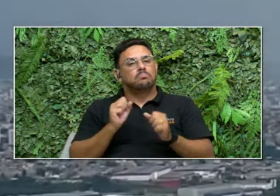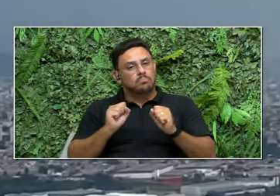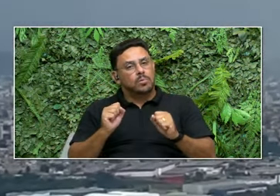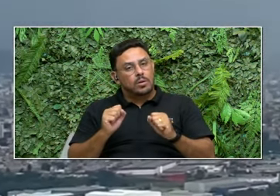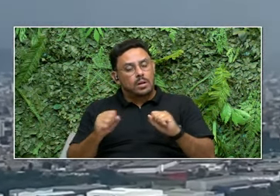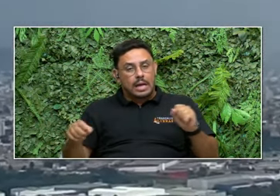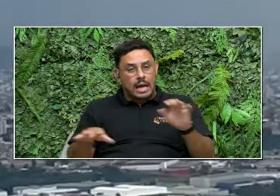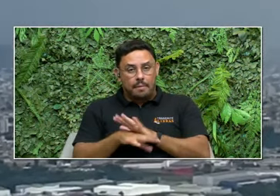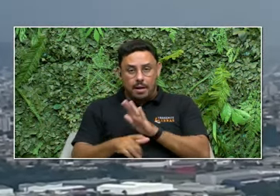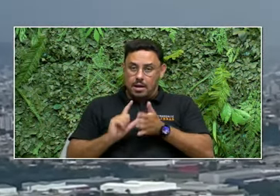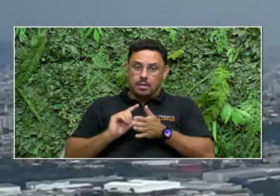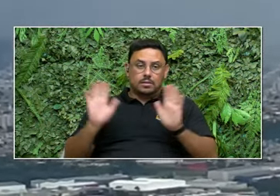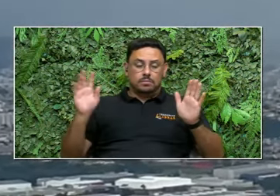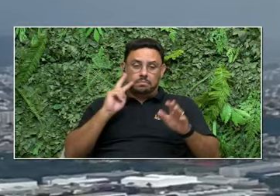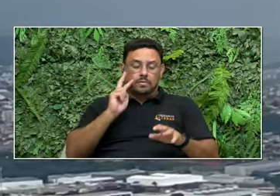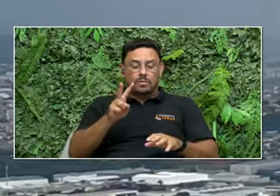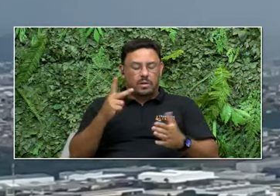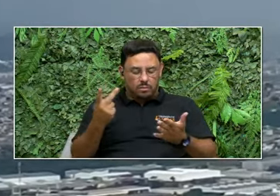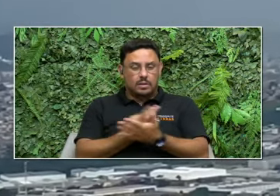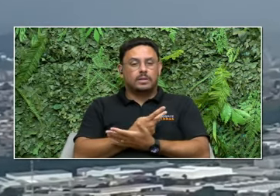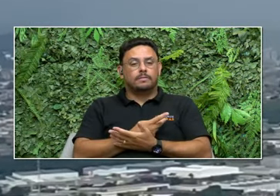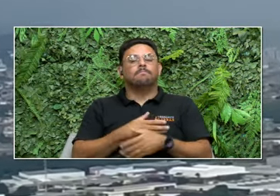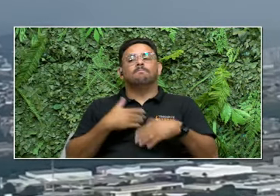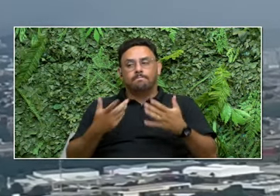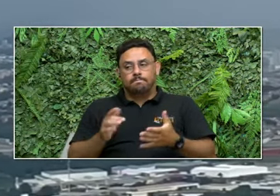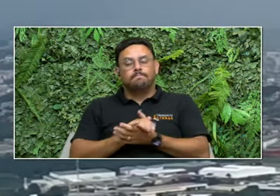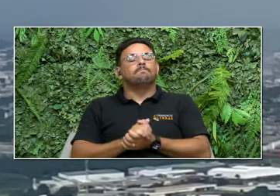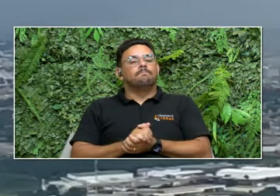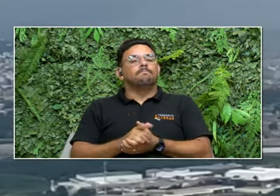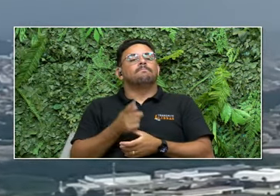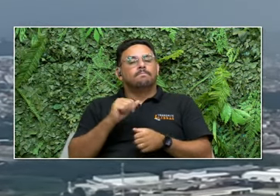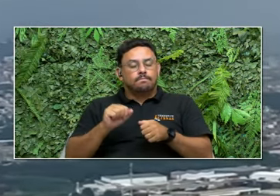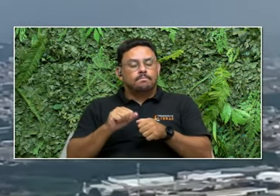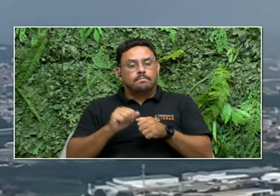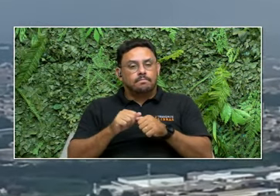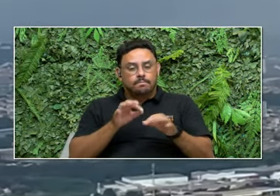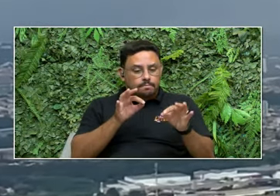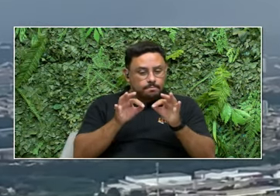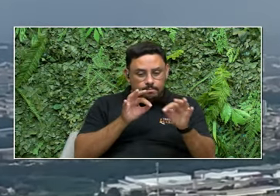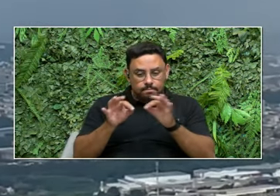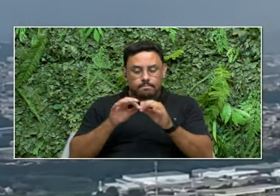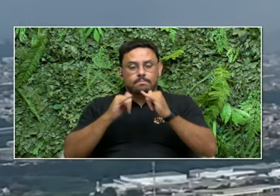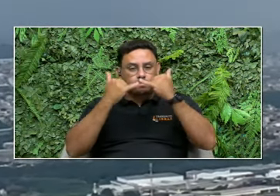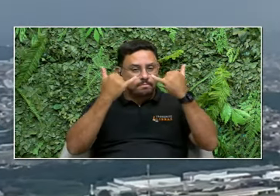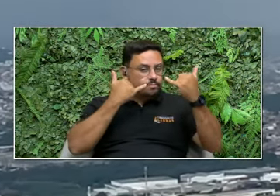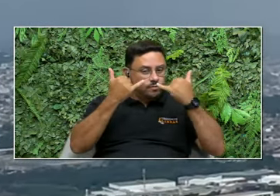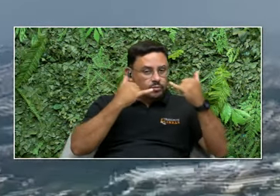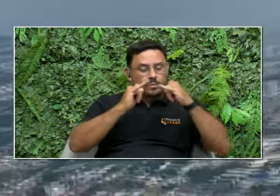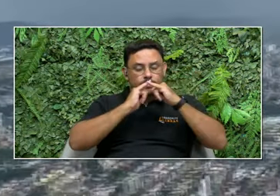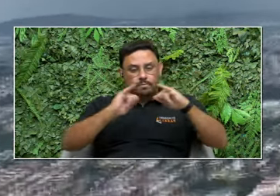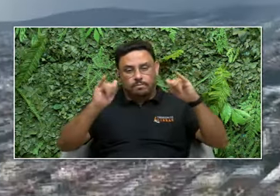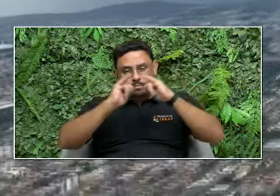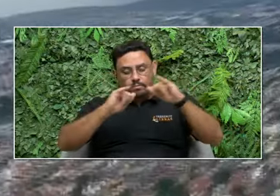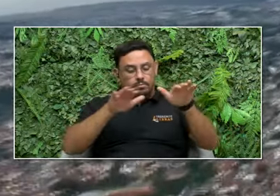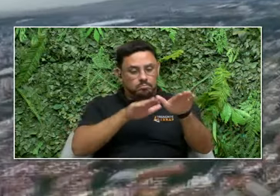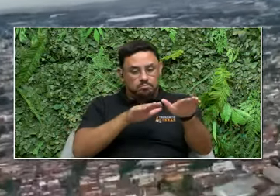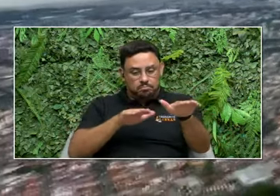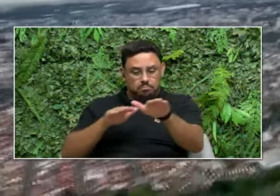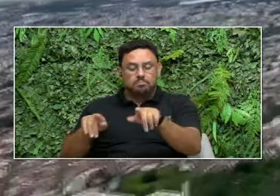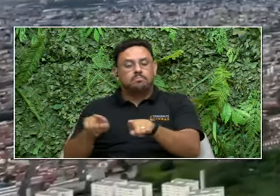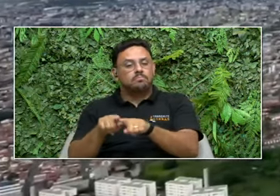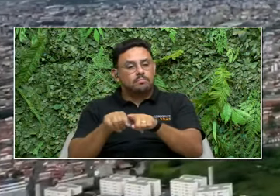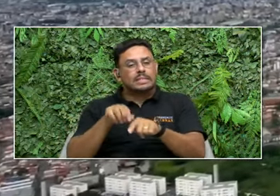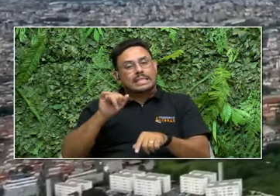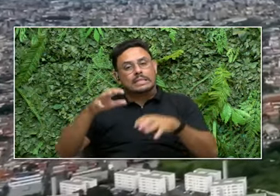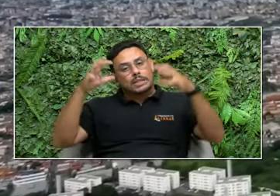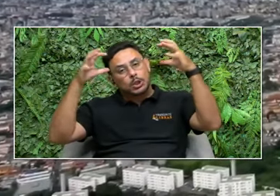antes chegar aí vamos ver o que que vai acontecer de qualquer forma né a gente vai atualizando não só as informações de trânsito mas também aí das condições